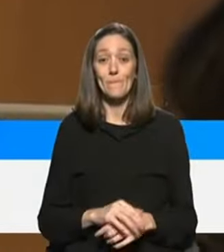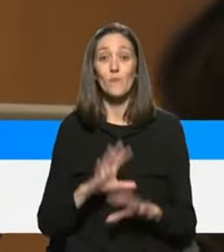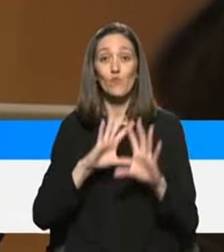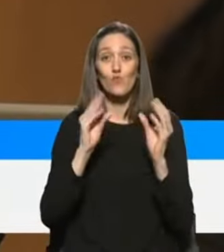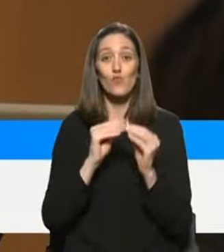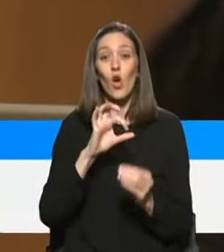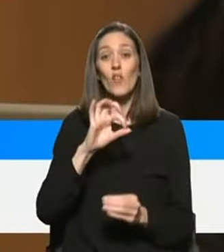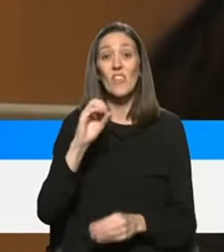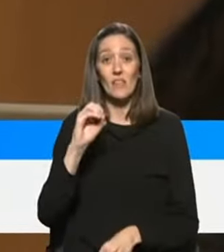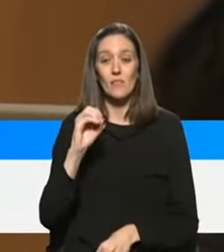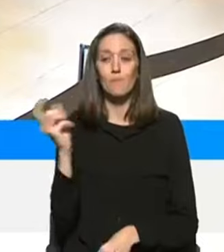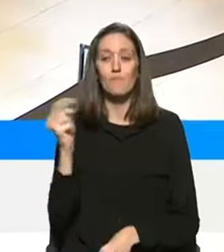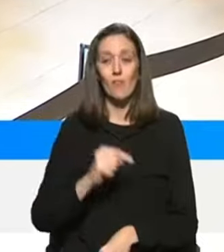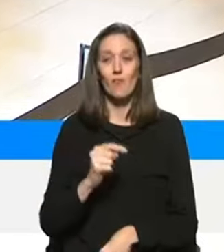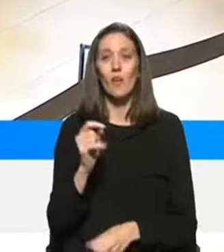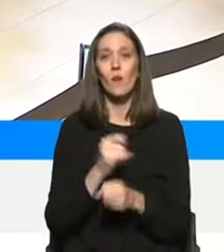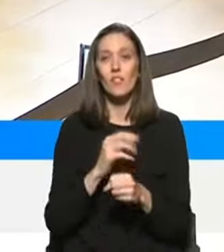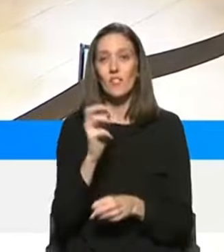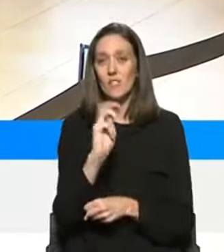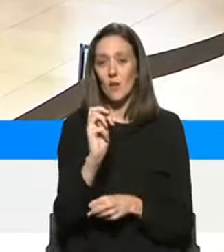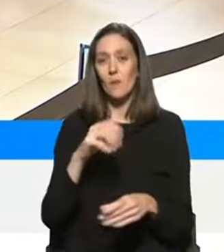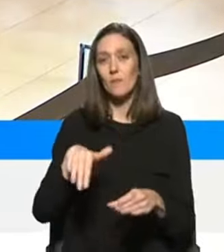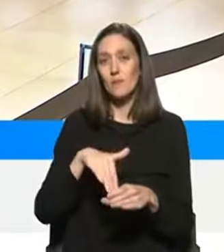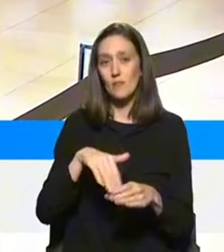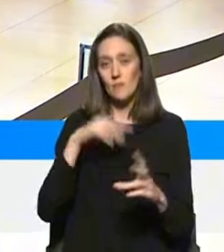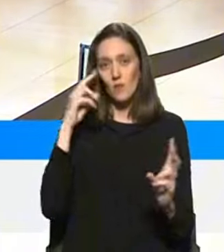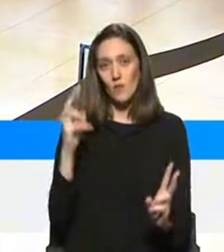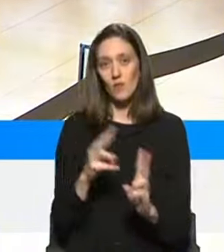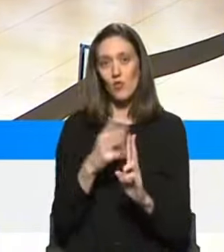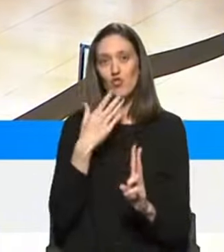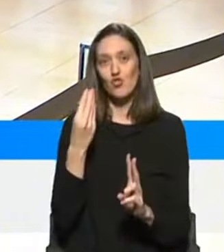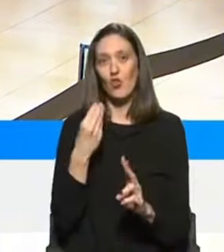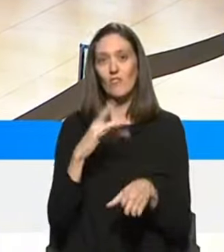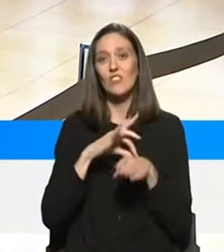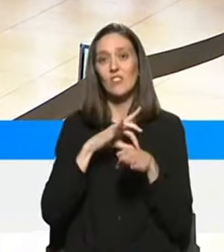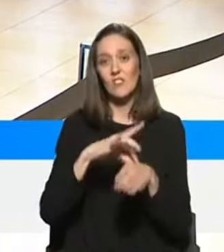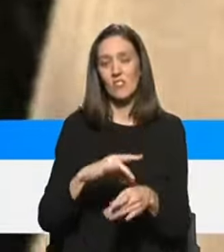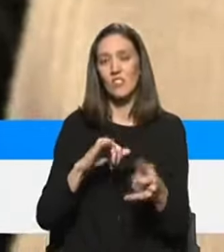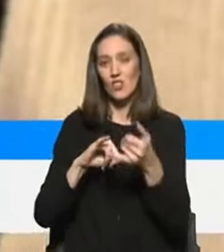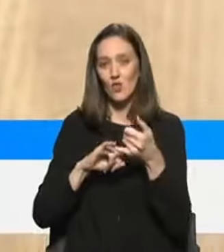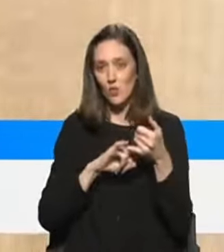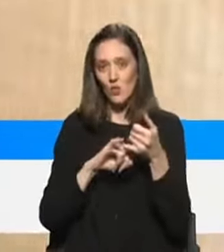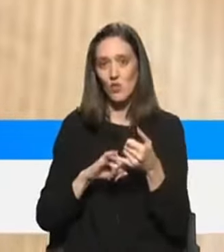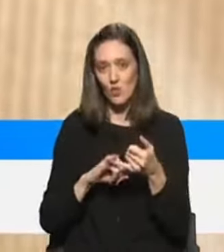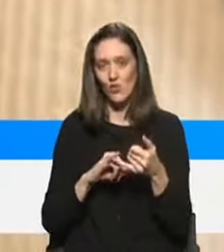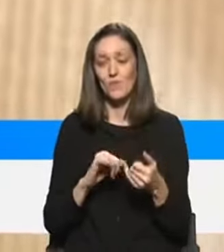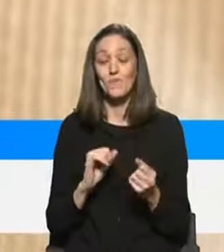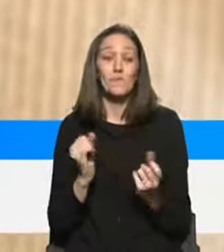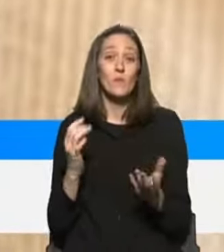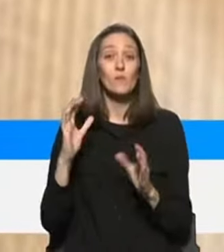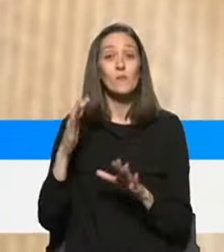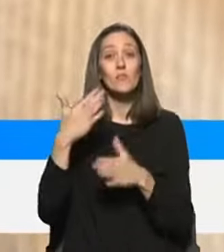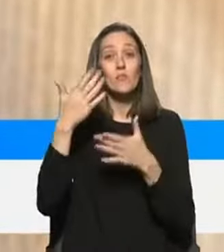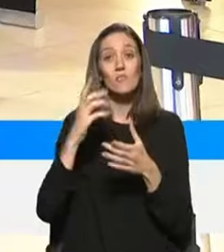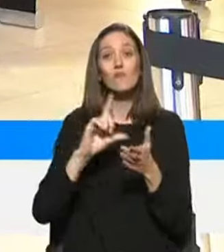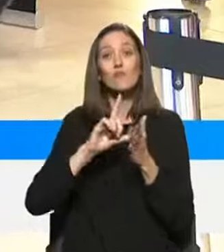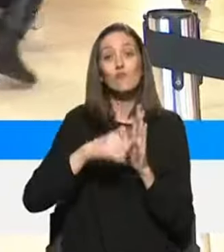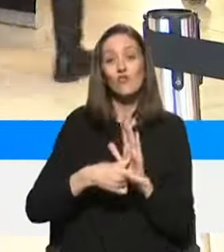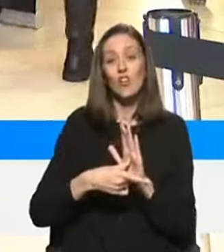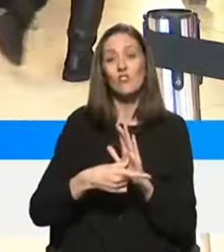80, vieram à Terceira para participar no encontro de jovens e líderes associativos. Uma iniciativa do projeto Estou